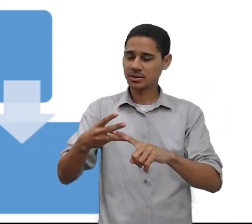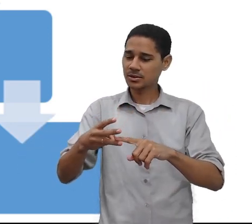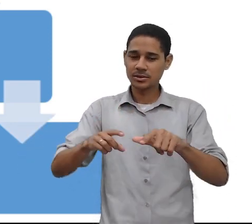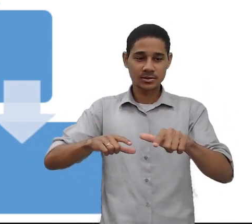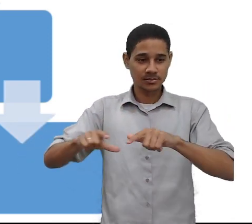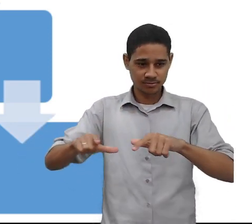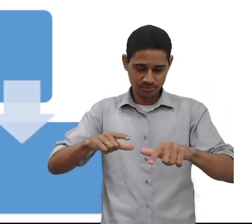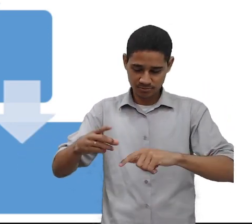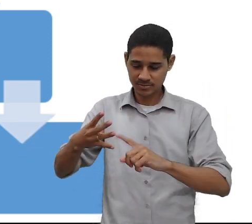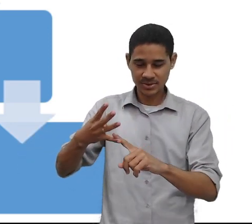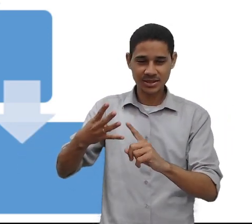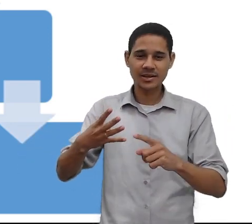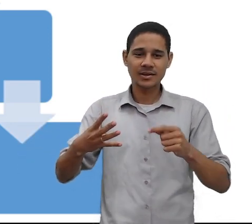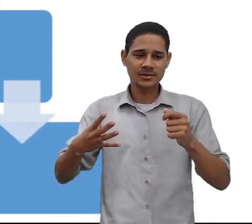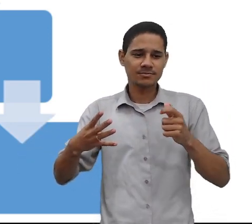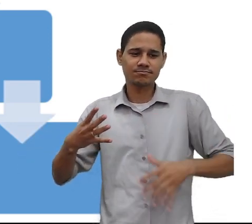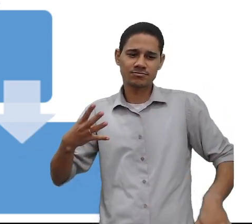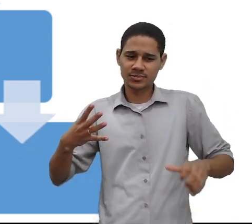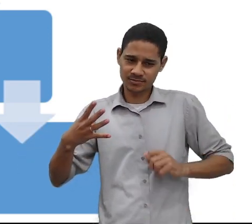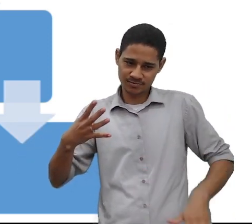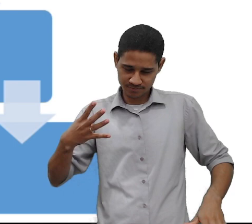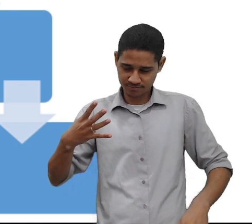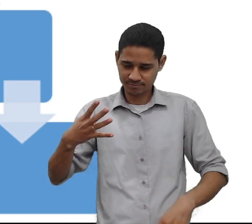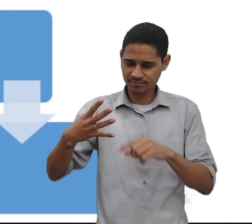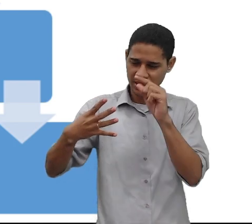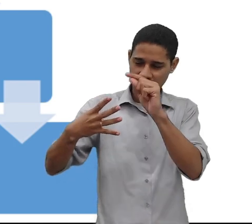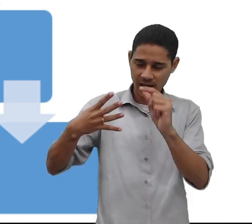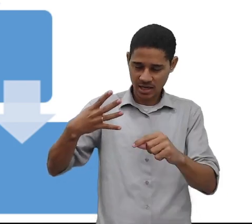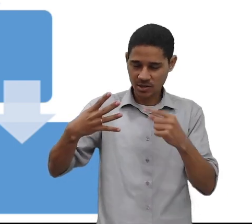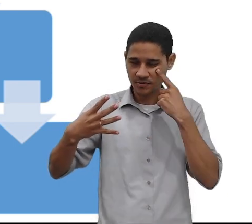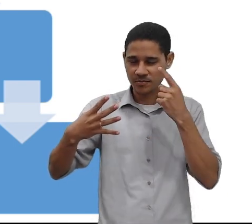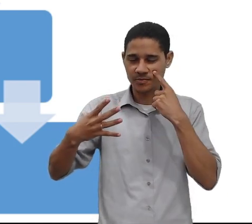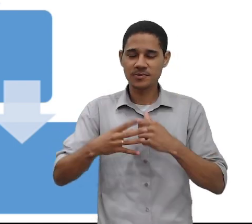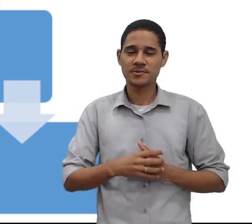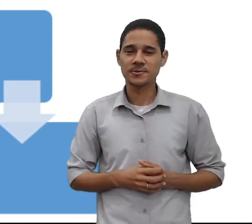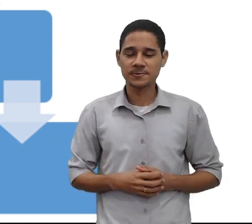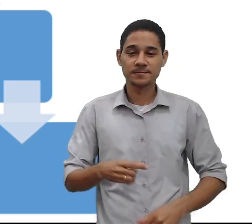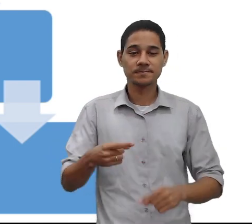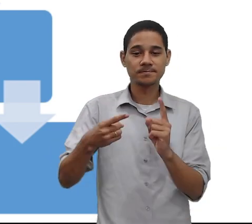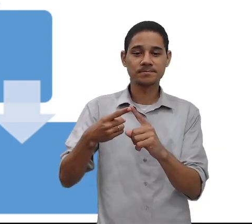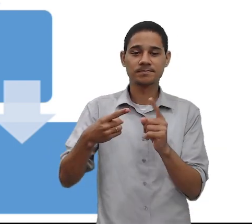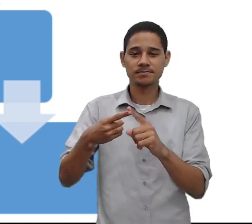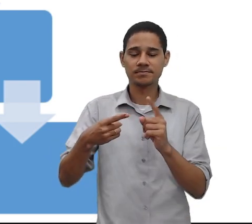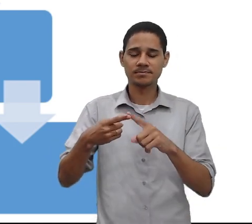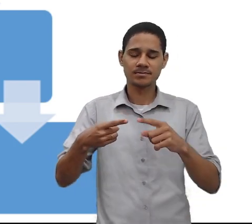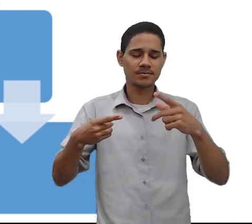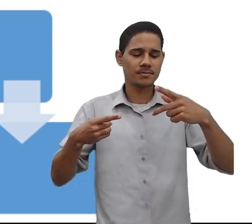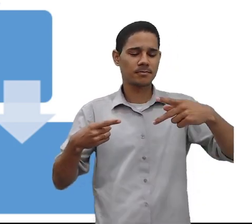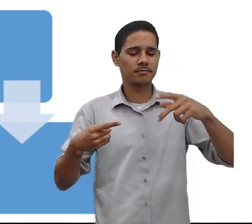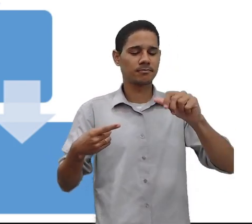acidente financeiro. Então, vamos ver cada um desses acidentes. Acidente patrimonial é